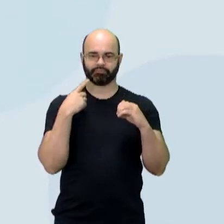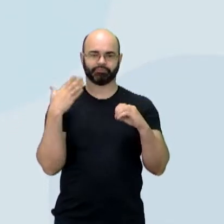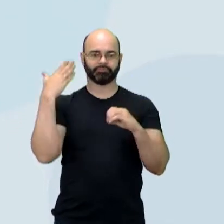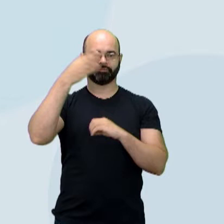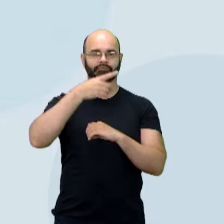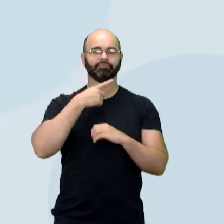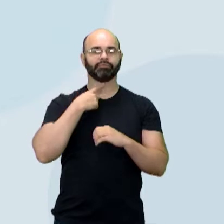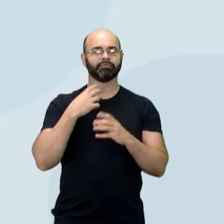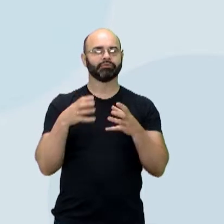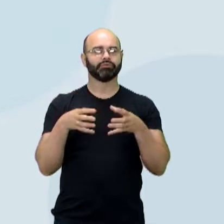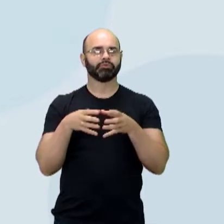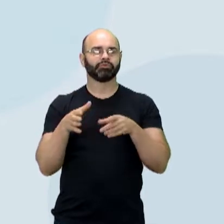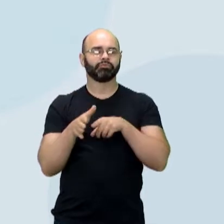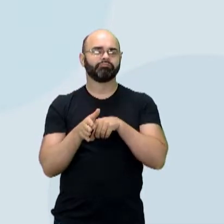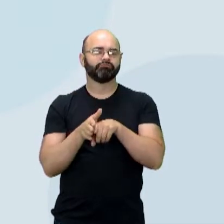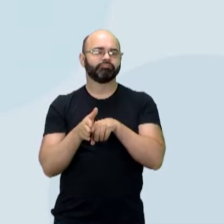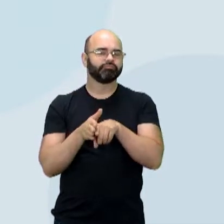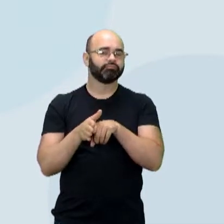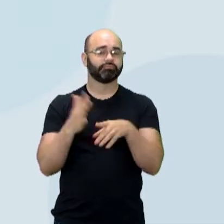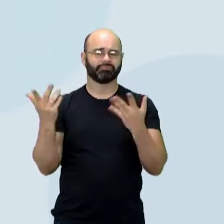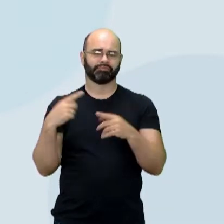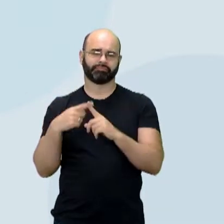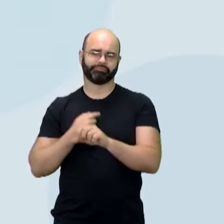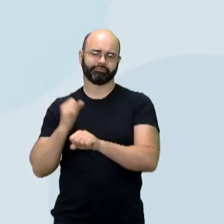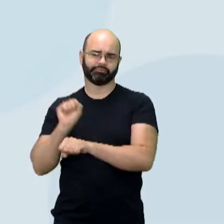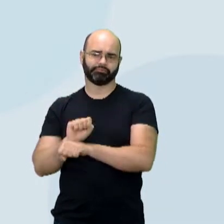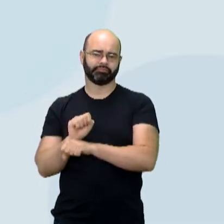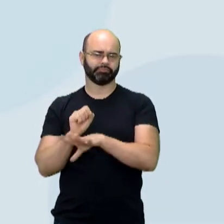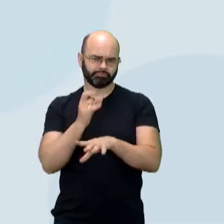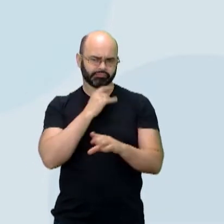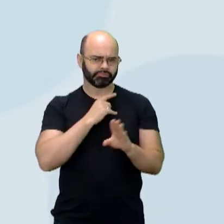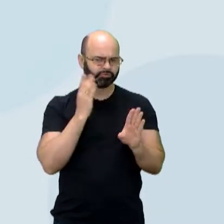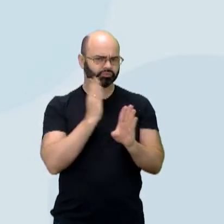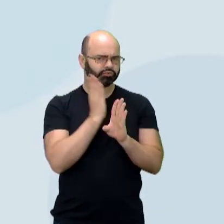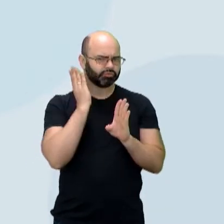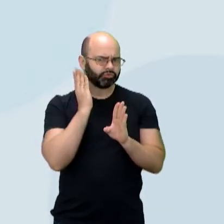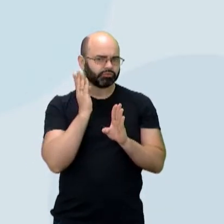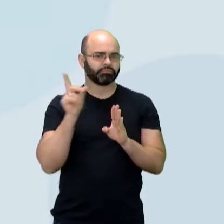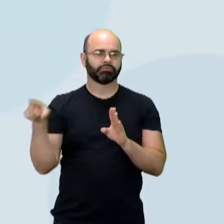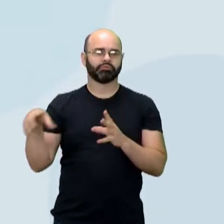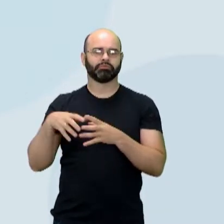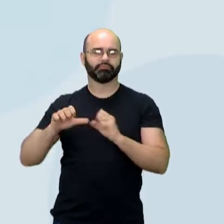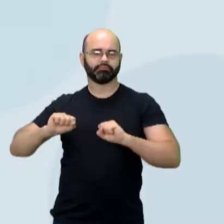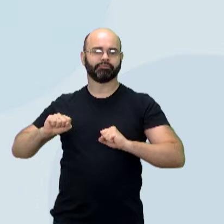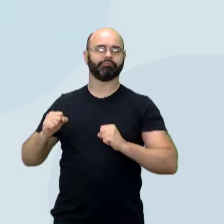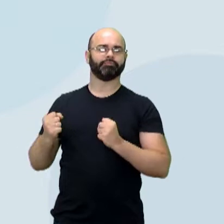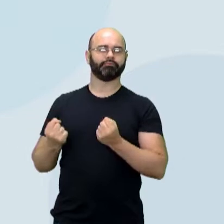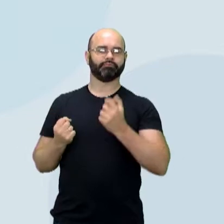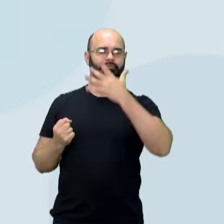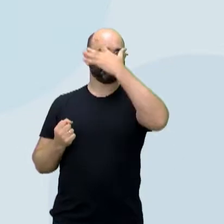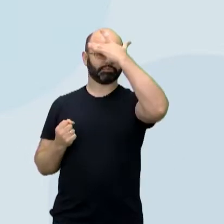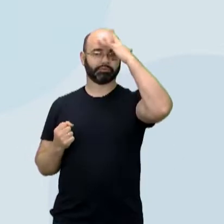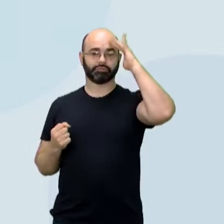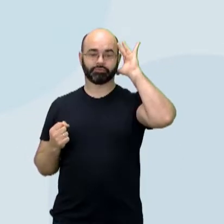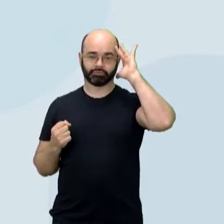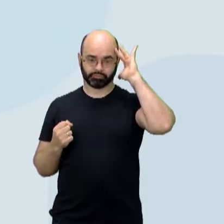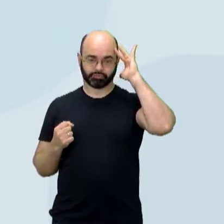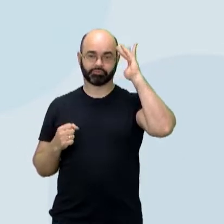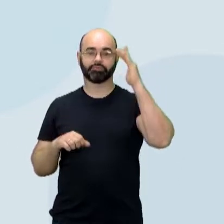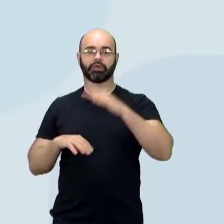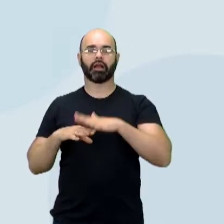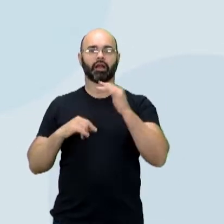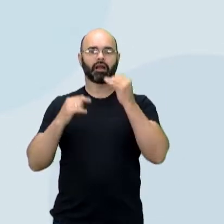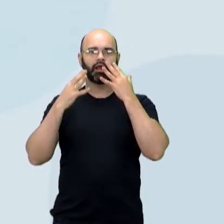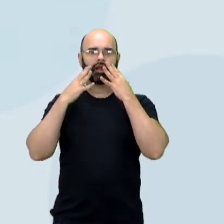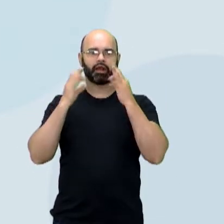Marte está relativamente estagnado, mas com essa descoberta, os esforços para uma missão humana poderão ficar